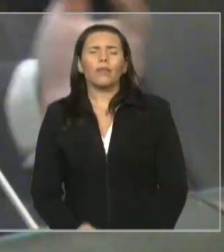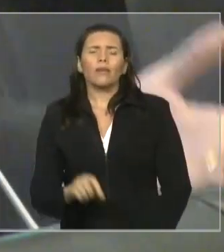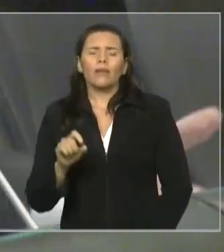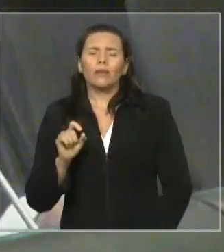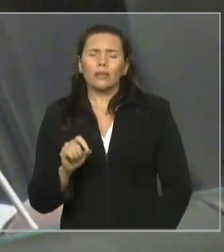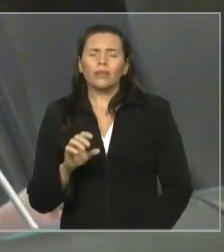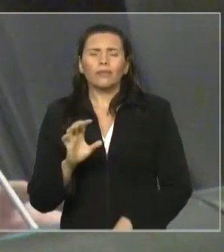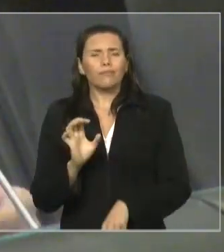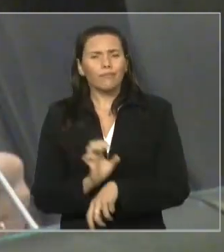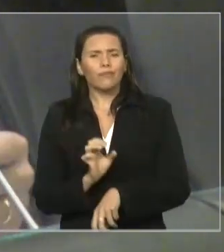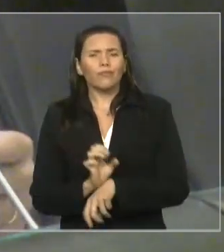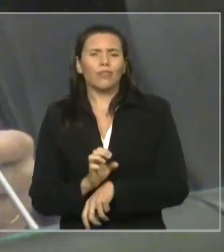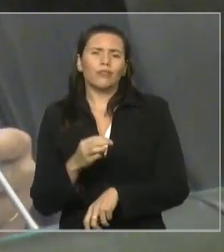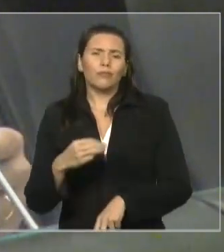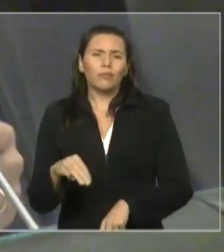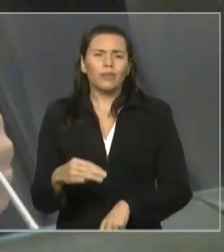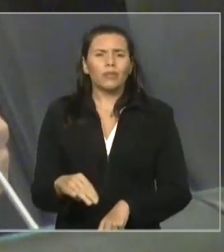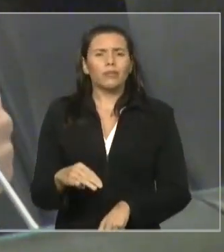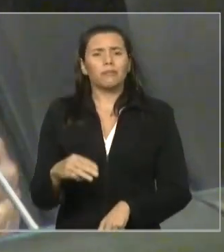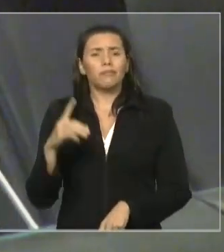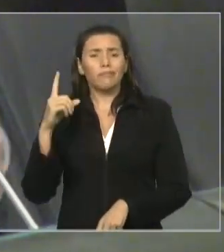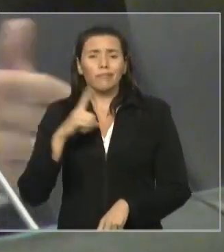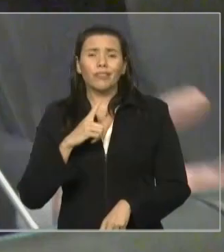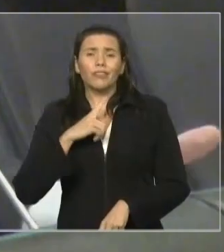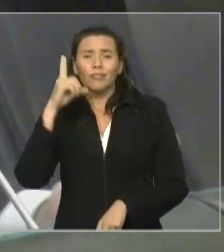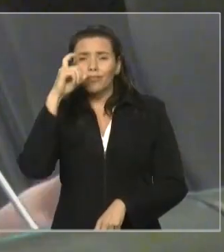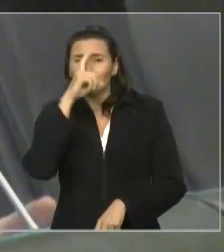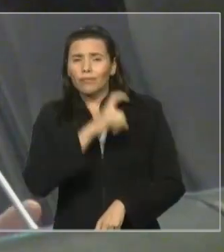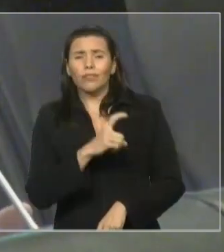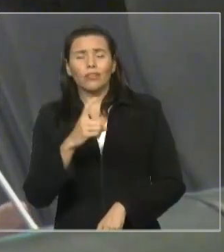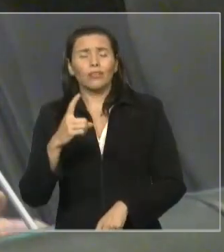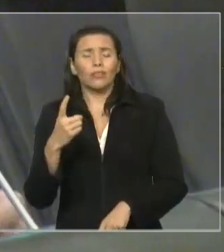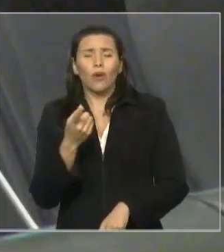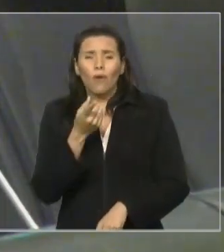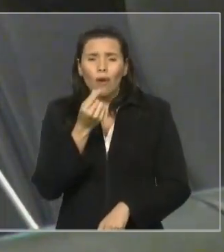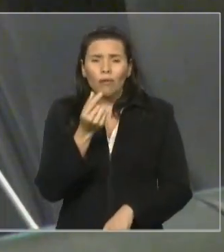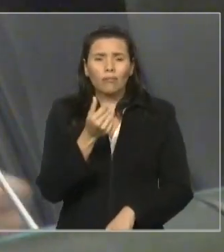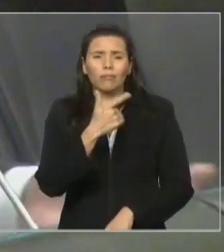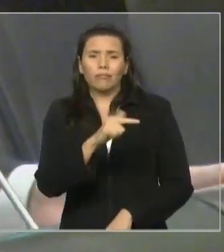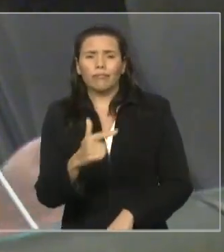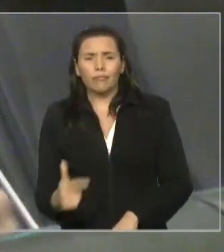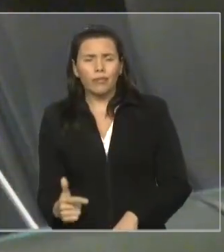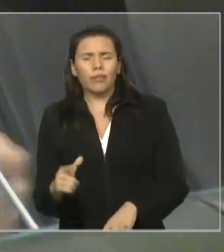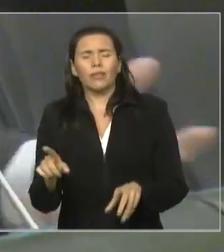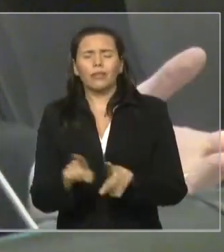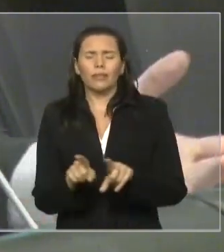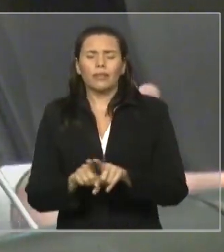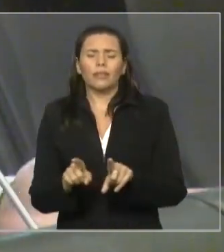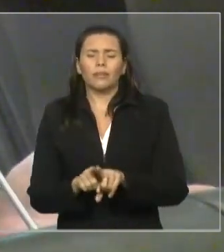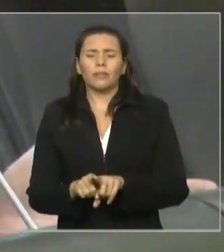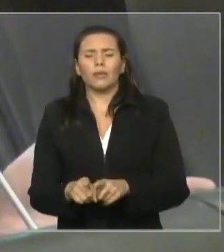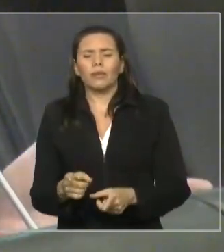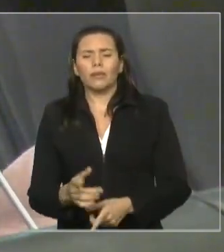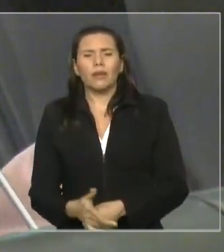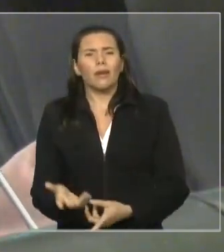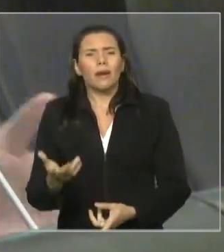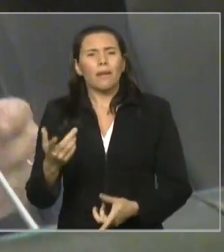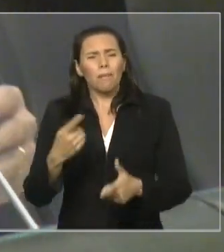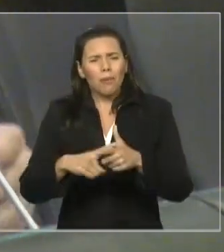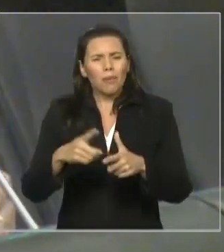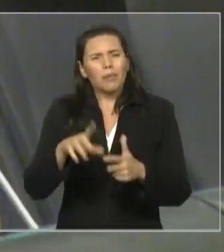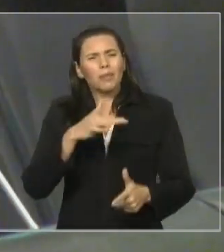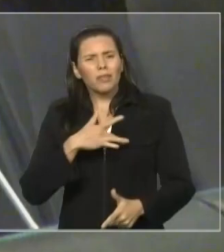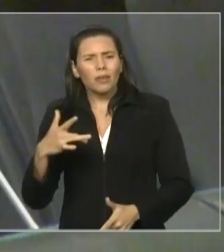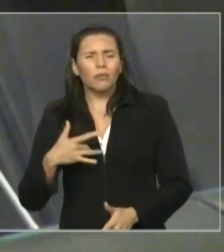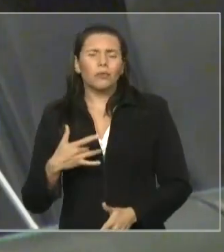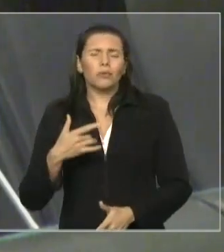ainda tem direitos básicos não reconhecidos, a gente tem renda mínima não alcançada, aí 40%, 50% da população do